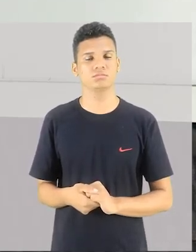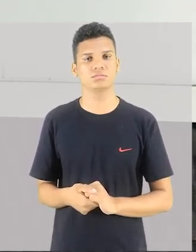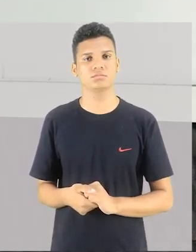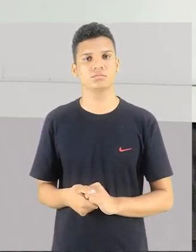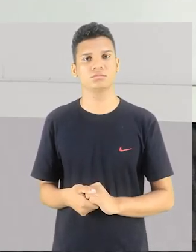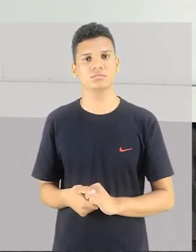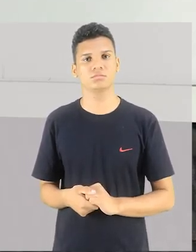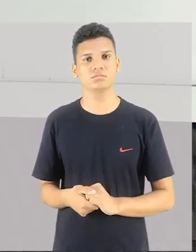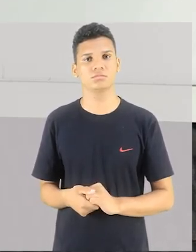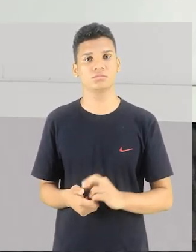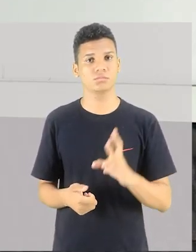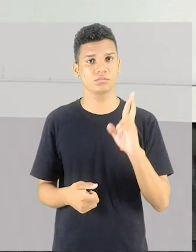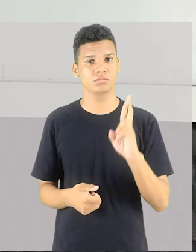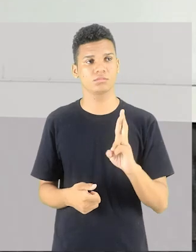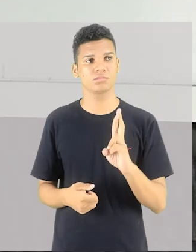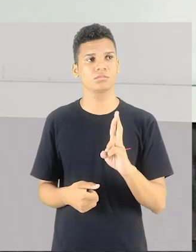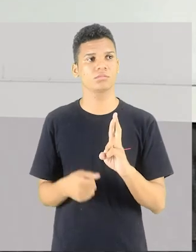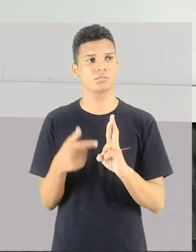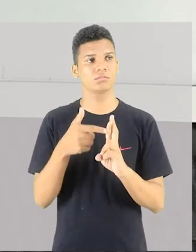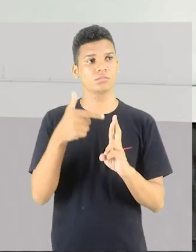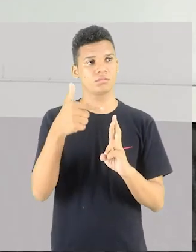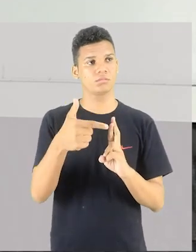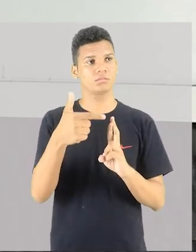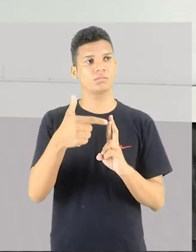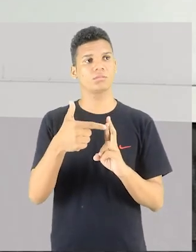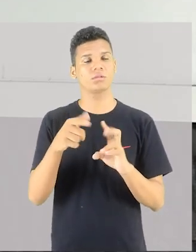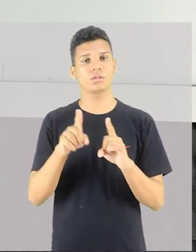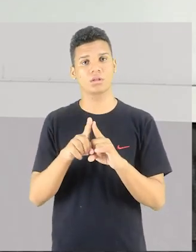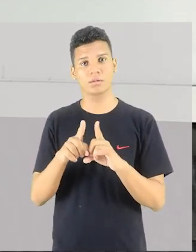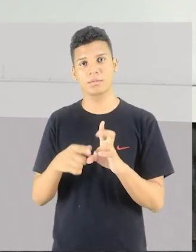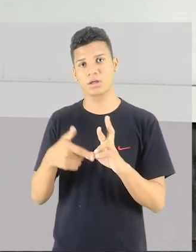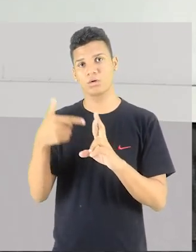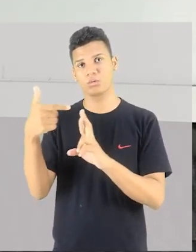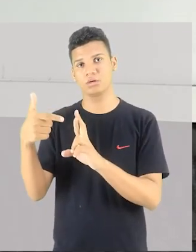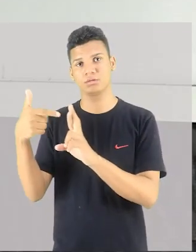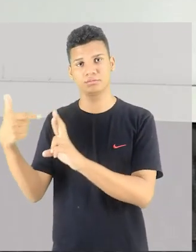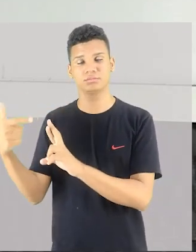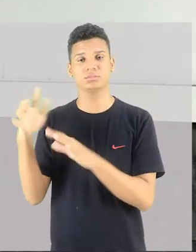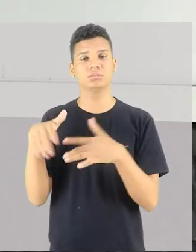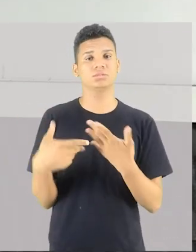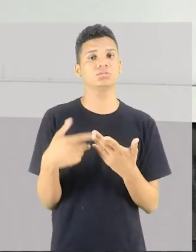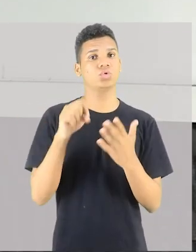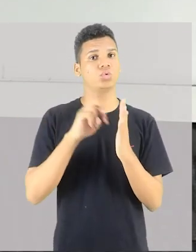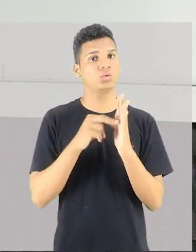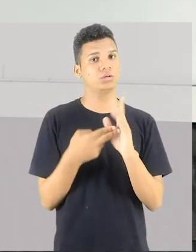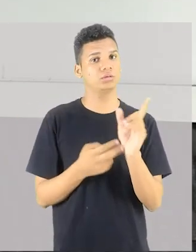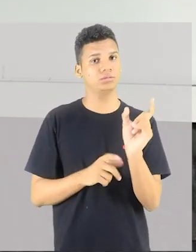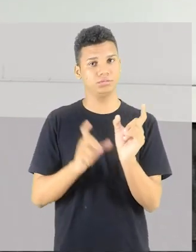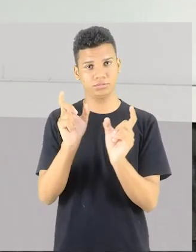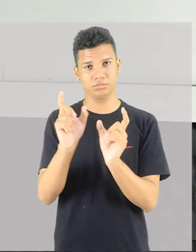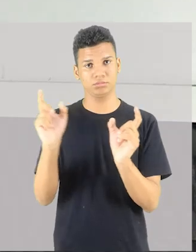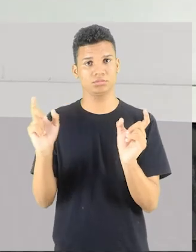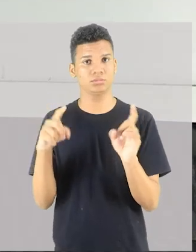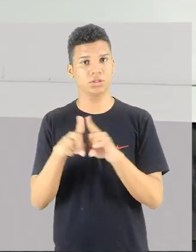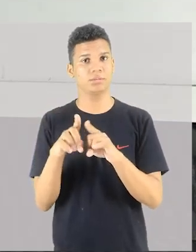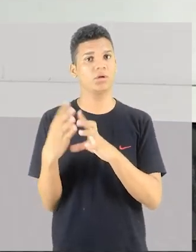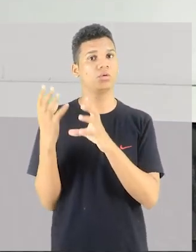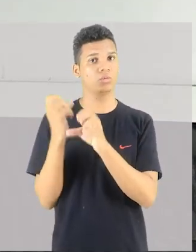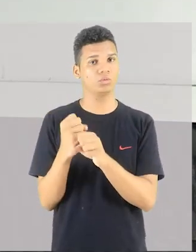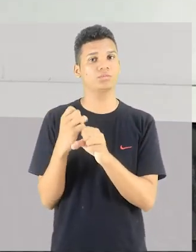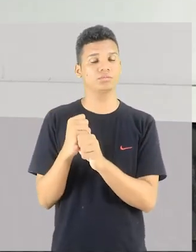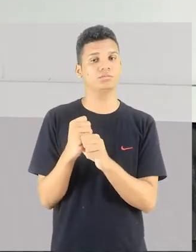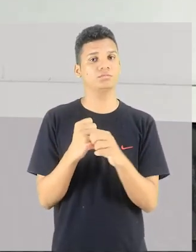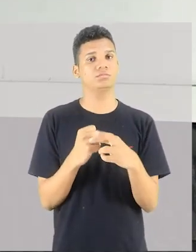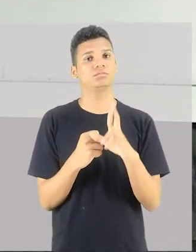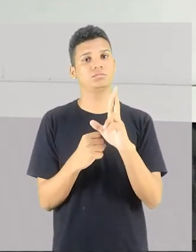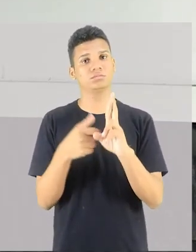ao quadrado mais rzinho ao quadrado esses dois termos eu posso somar porque são termos semelhantes